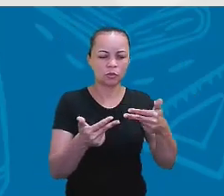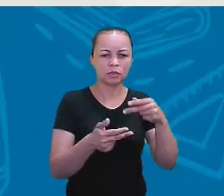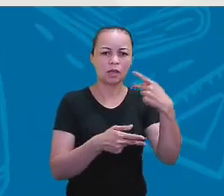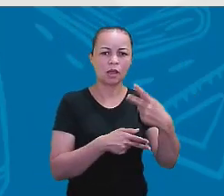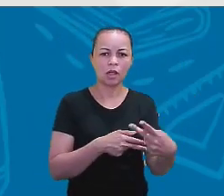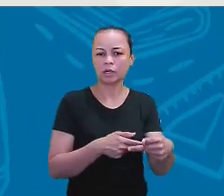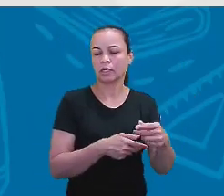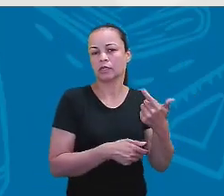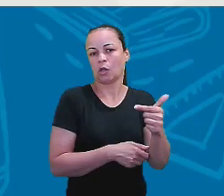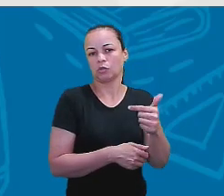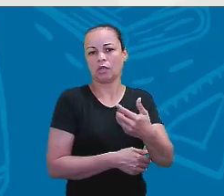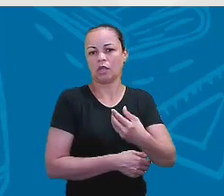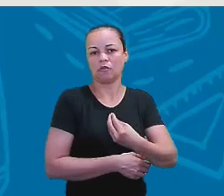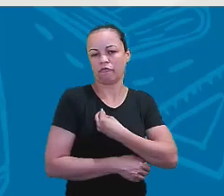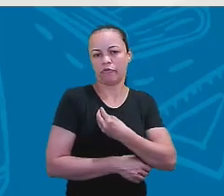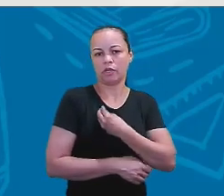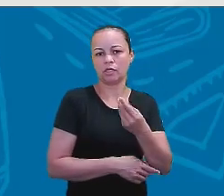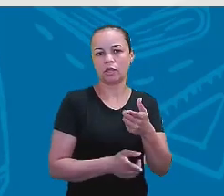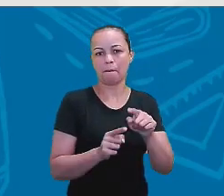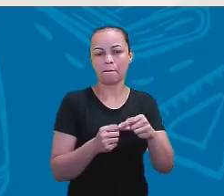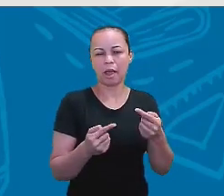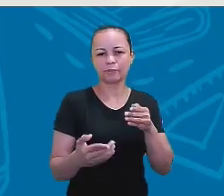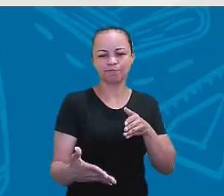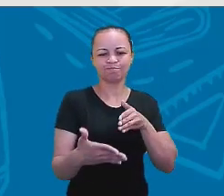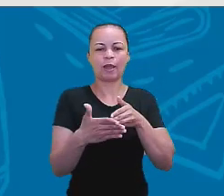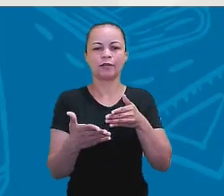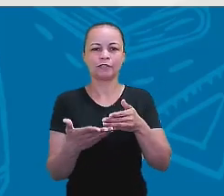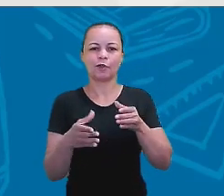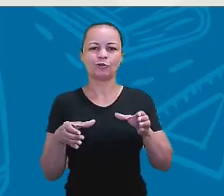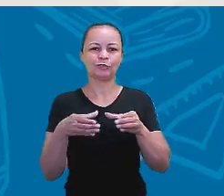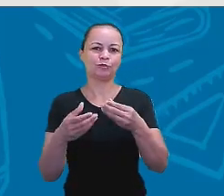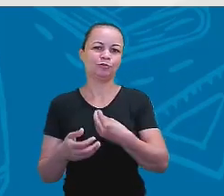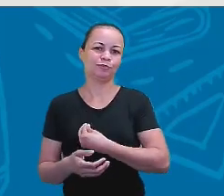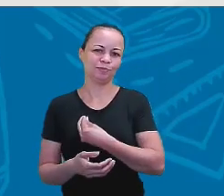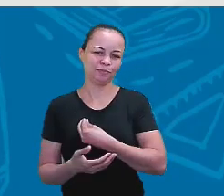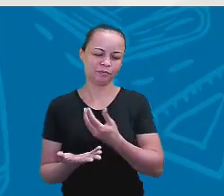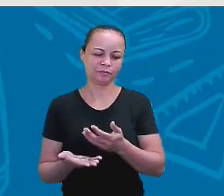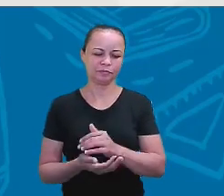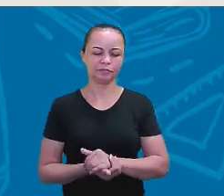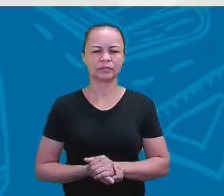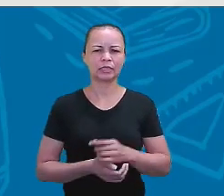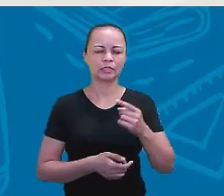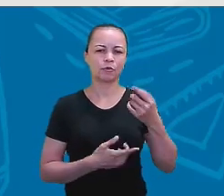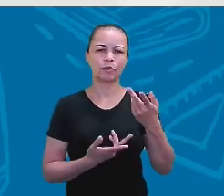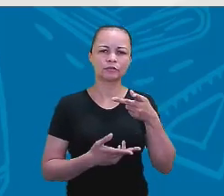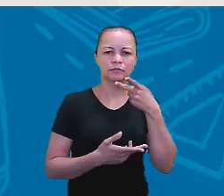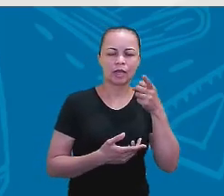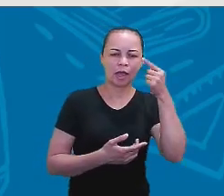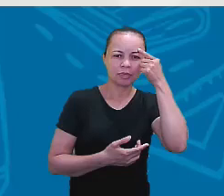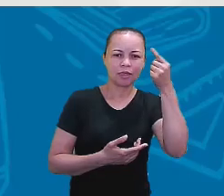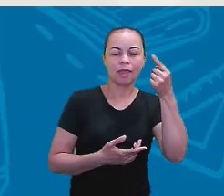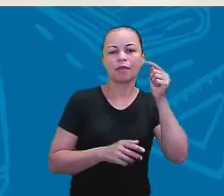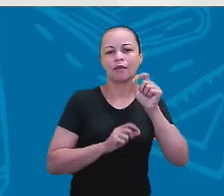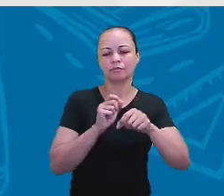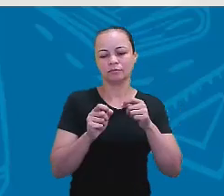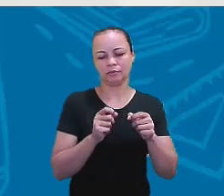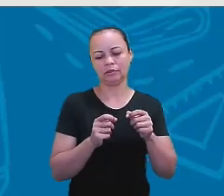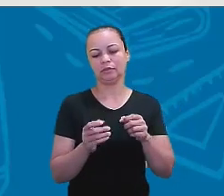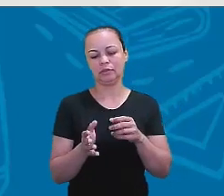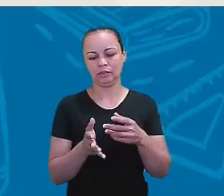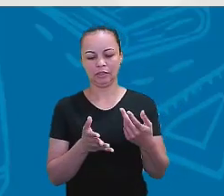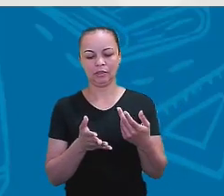impacta os seres vivos. E aí vai entrar aquela ideia que daqui a pouco a gente vai falar, que é a ideia de alelobiose e